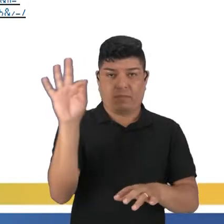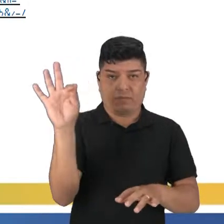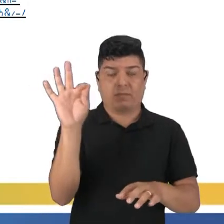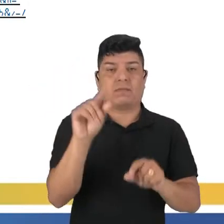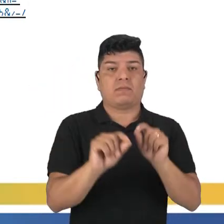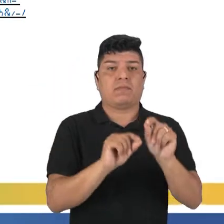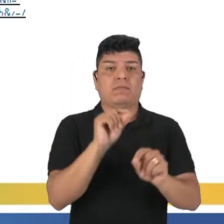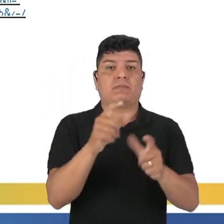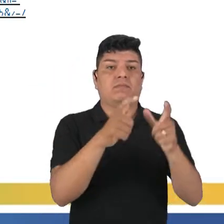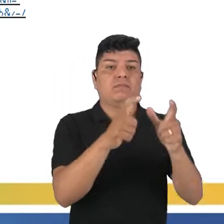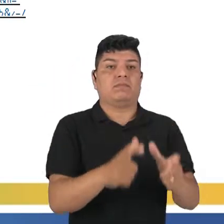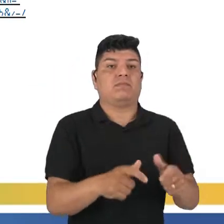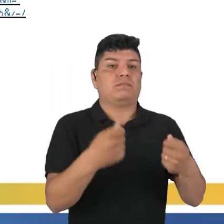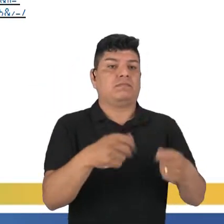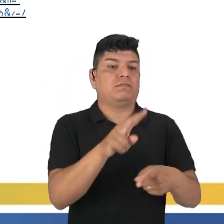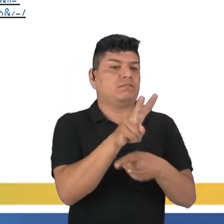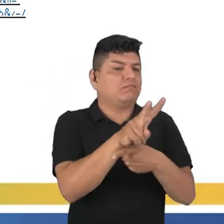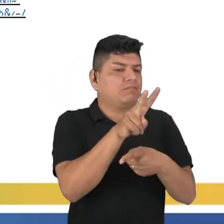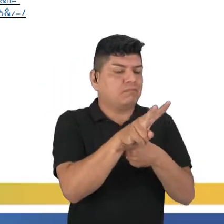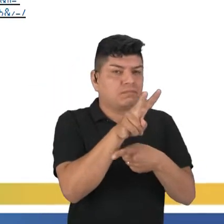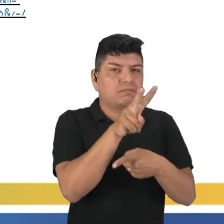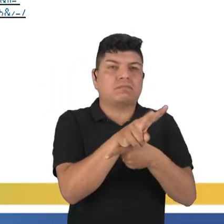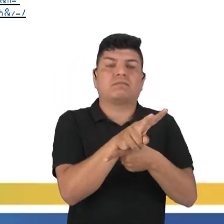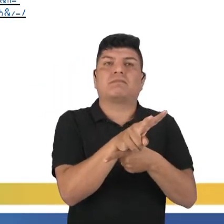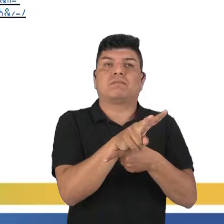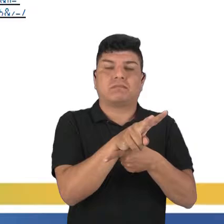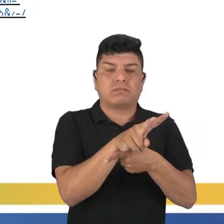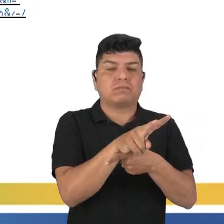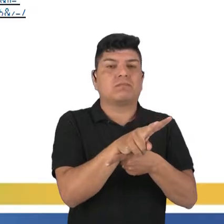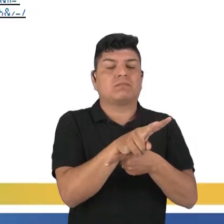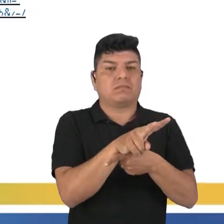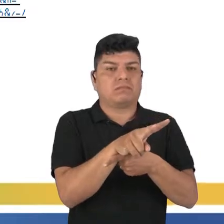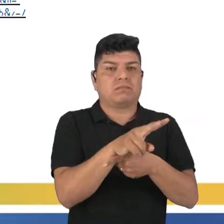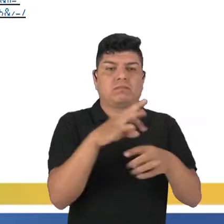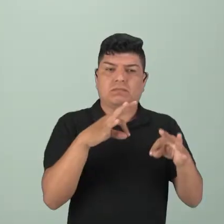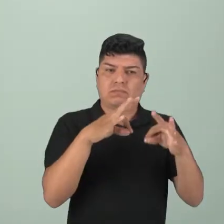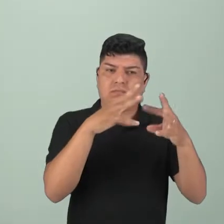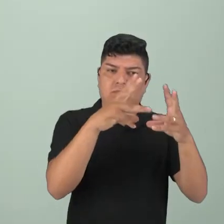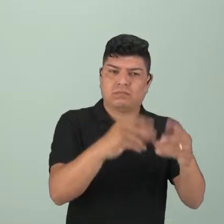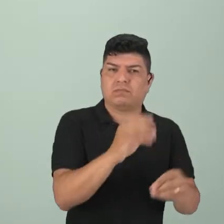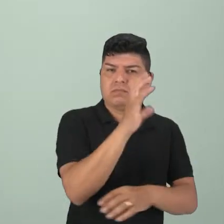são unidades aí onde a gente tem que preservar, toda a